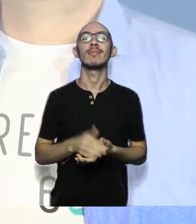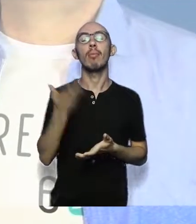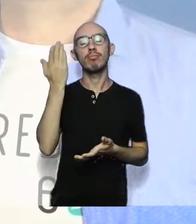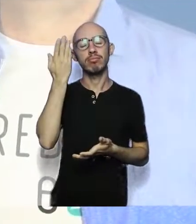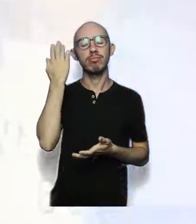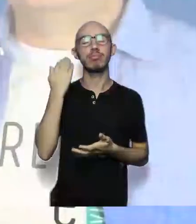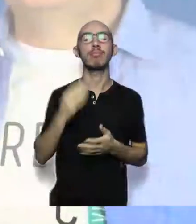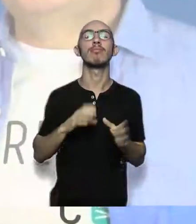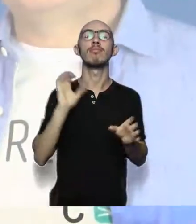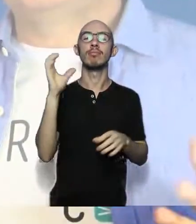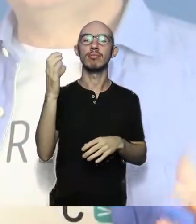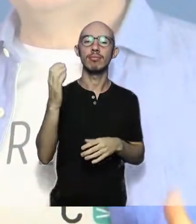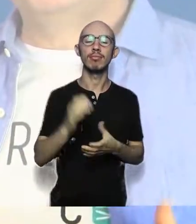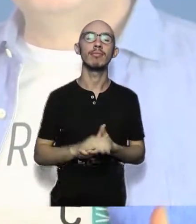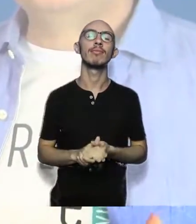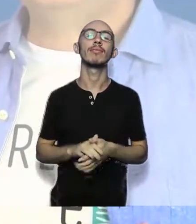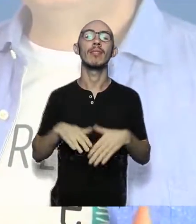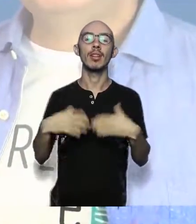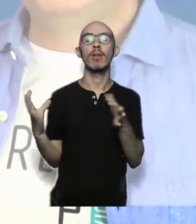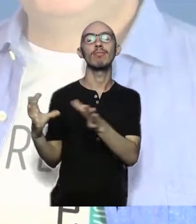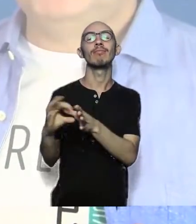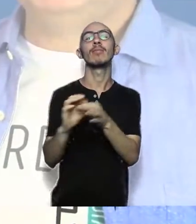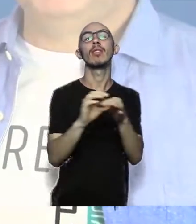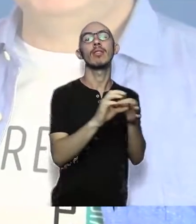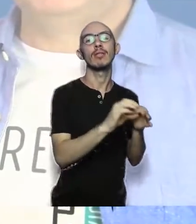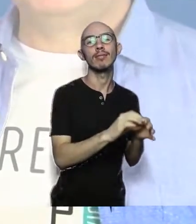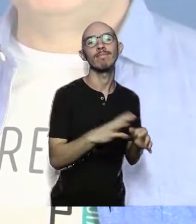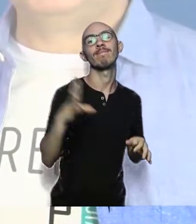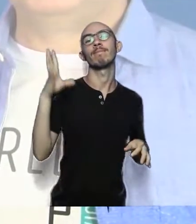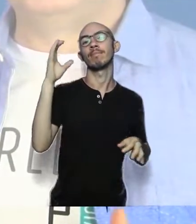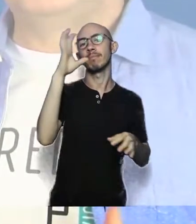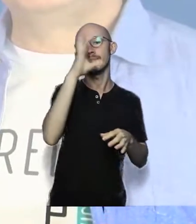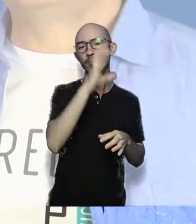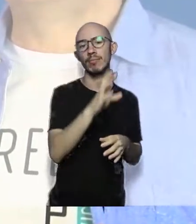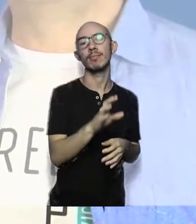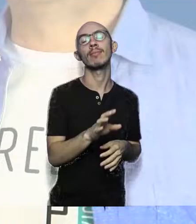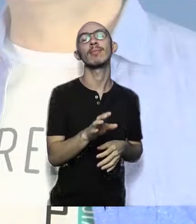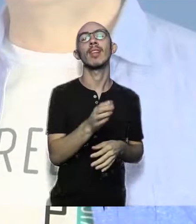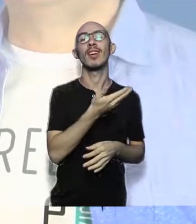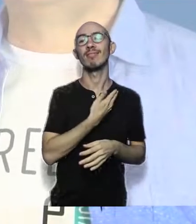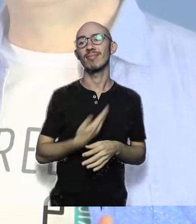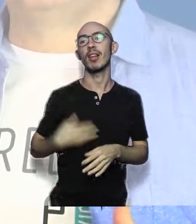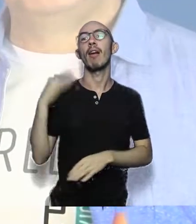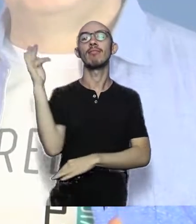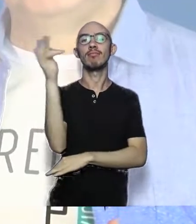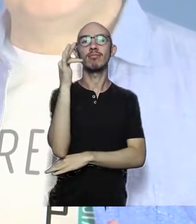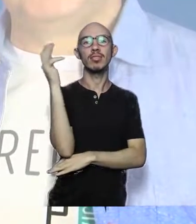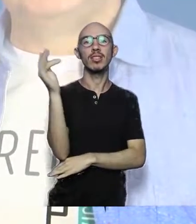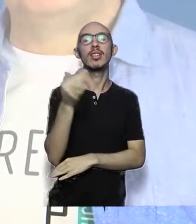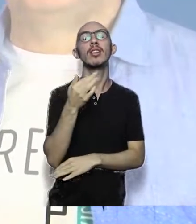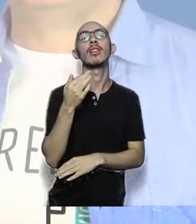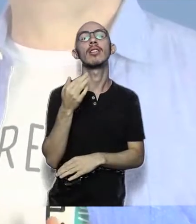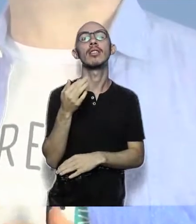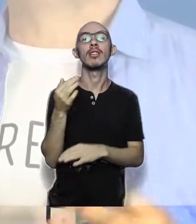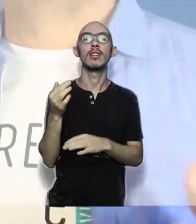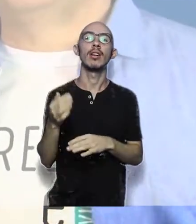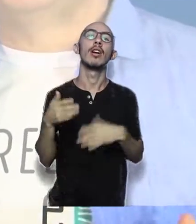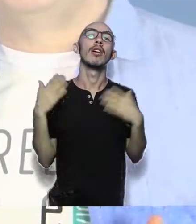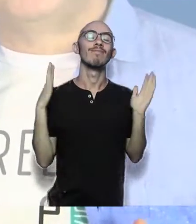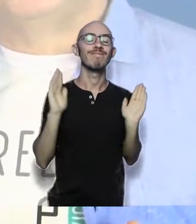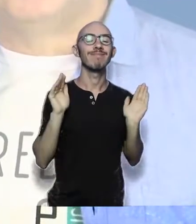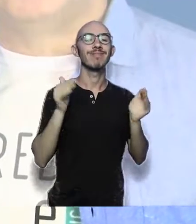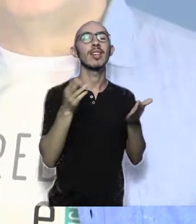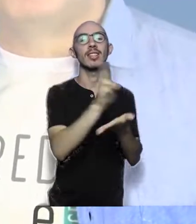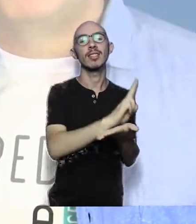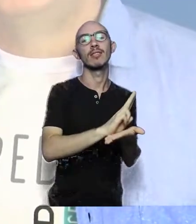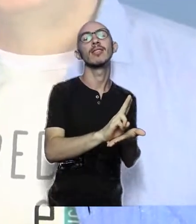acadêmico e científico. Nós estamos passando por um momento de muita hostilidade do governo federal com relação às universidades federais e com a educação do